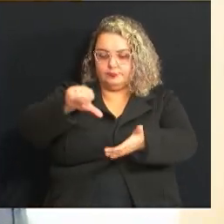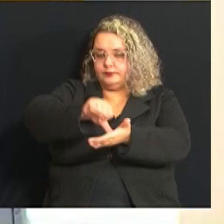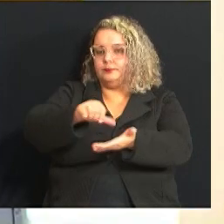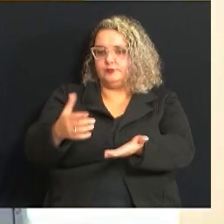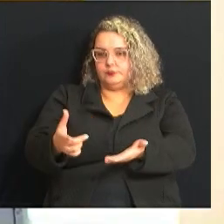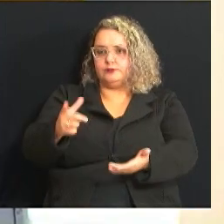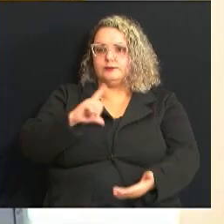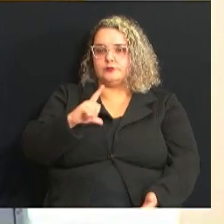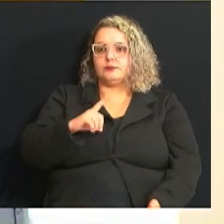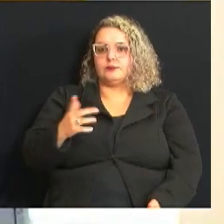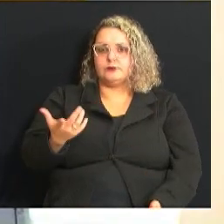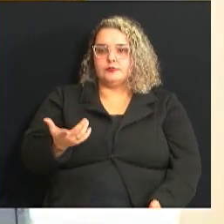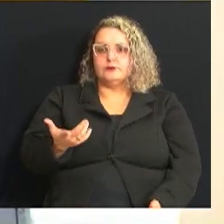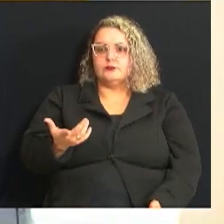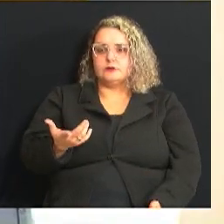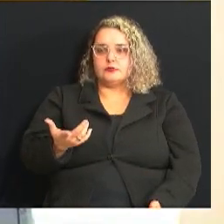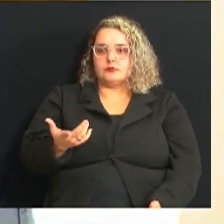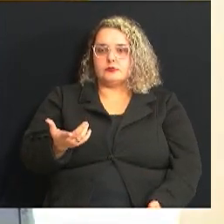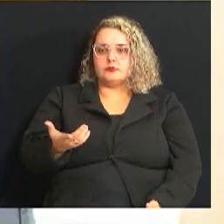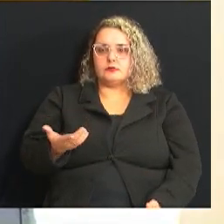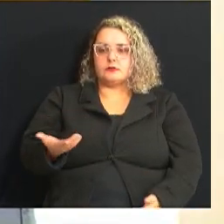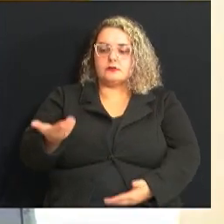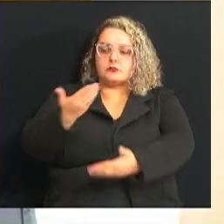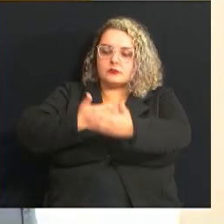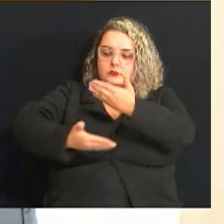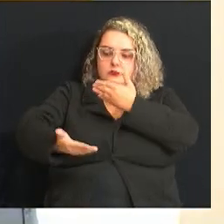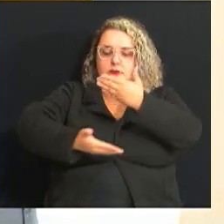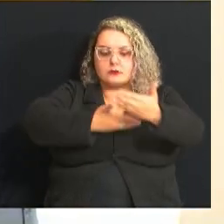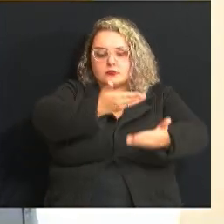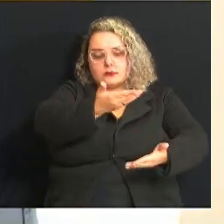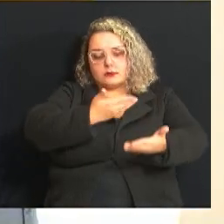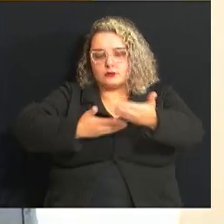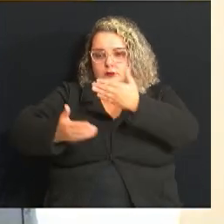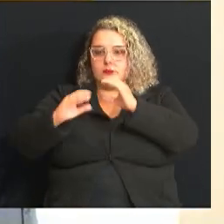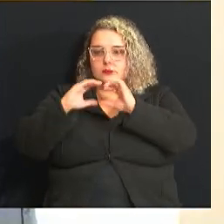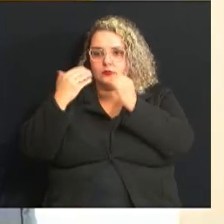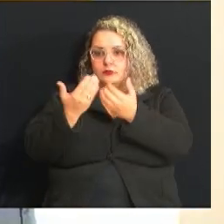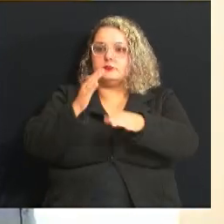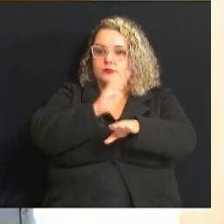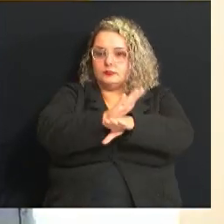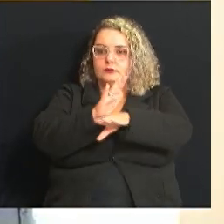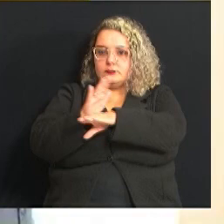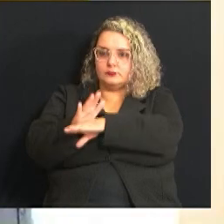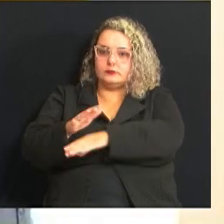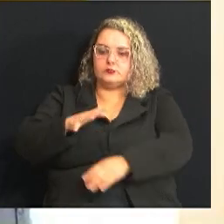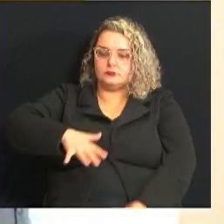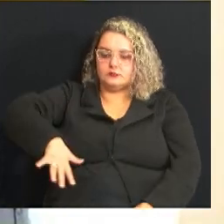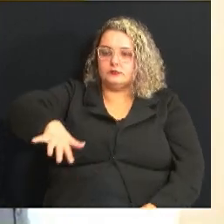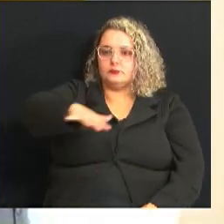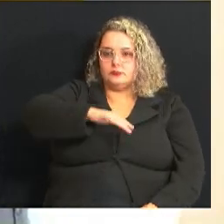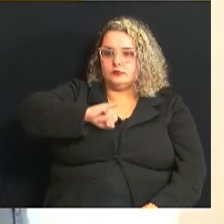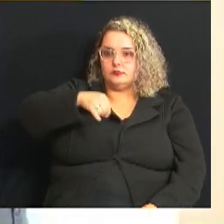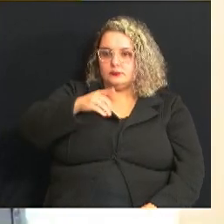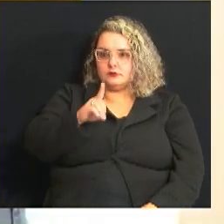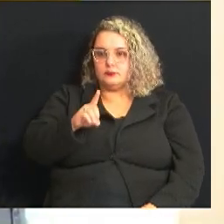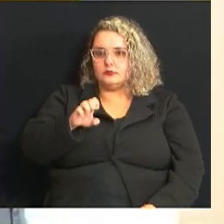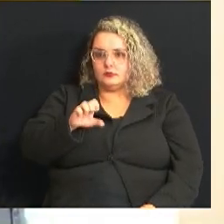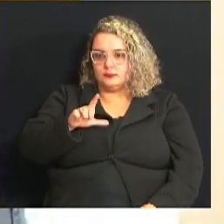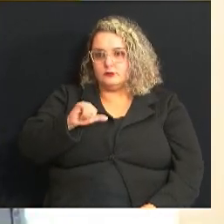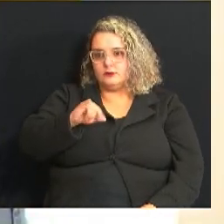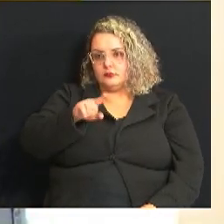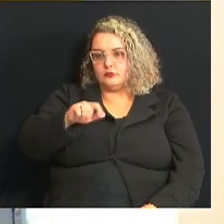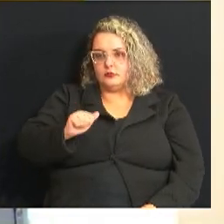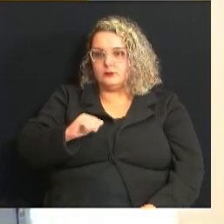também essa socialização com a comunidade, ajudar a nossa comunidade aqui da região do Jardim Lilisa e do Campo Grande,